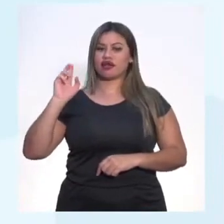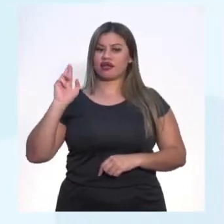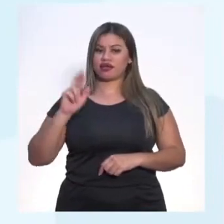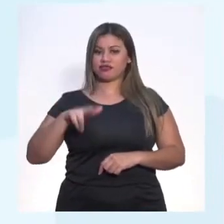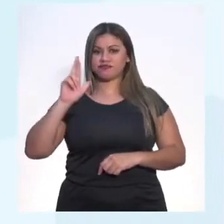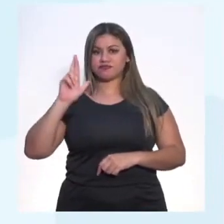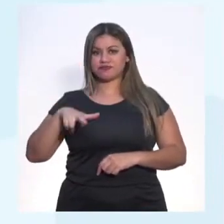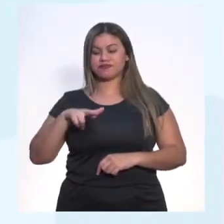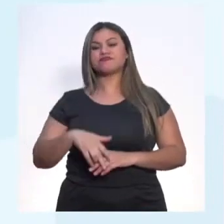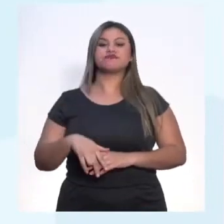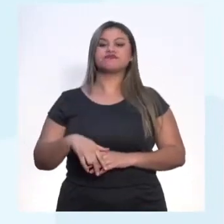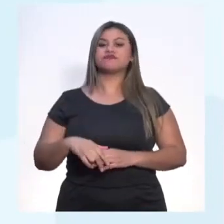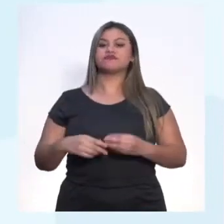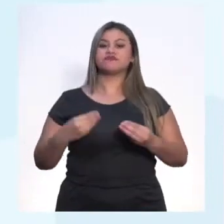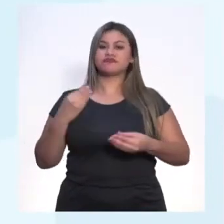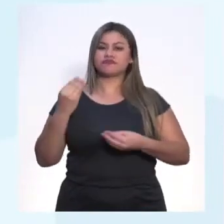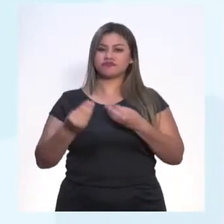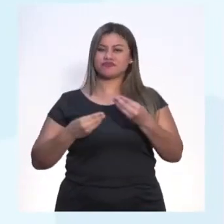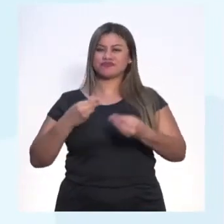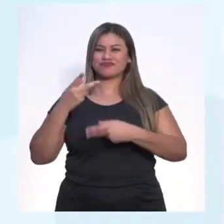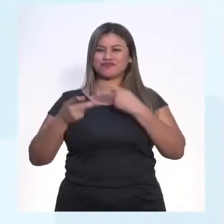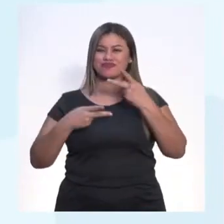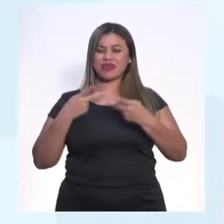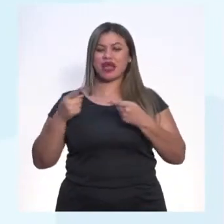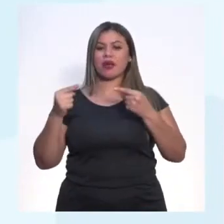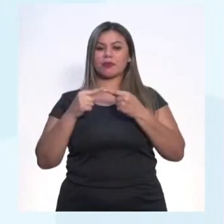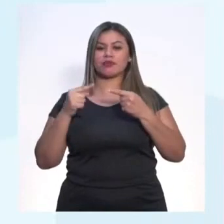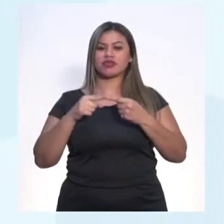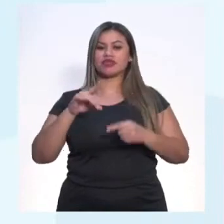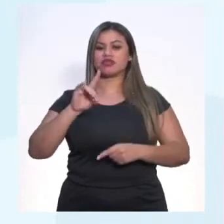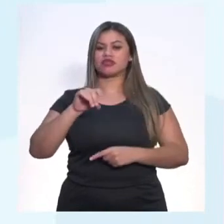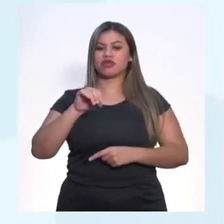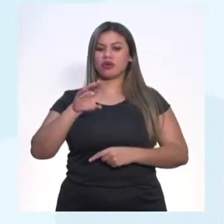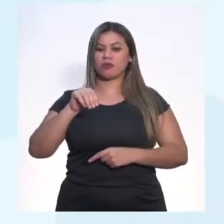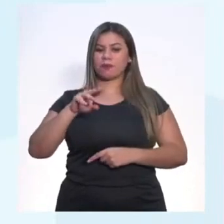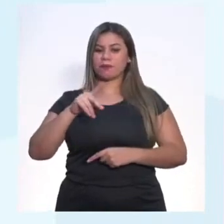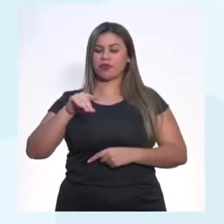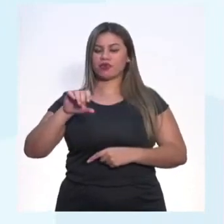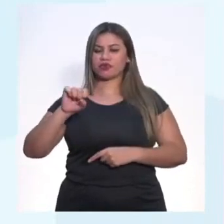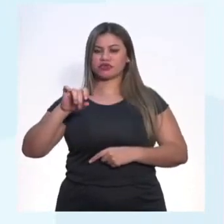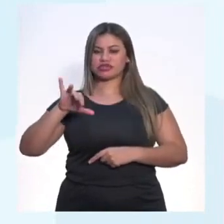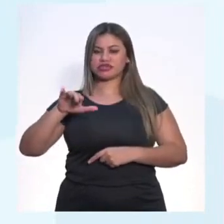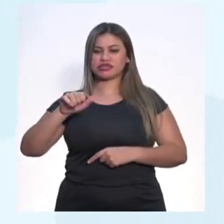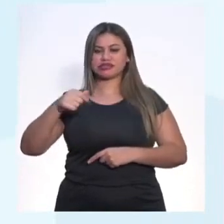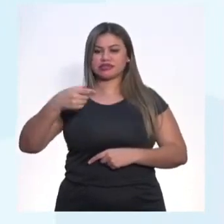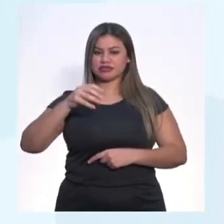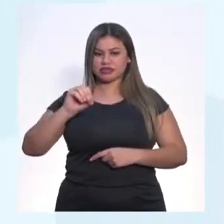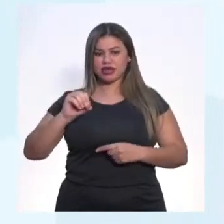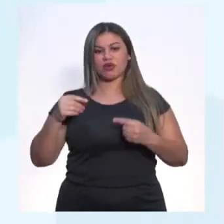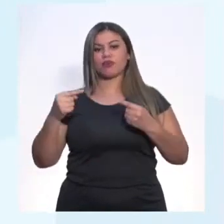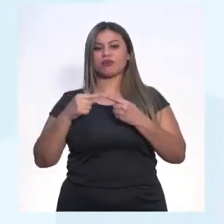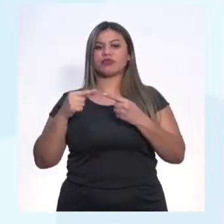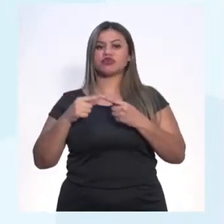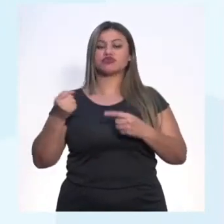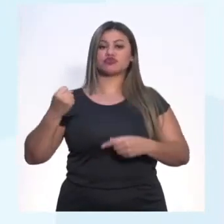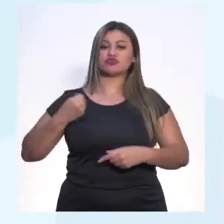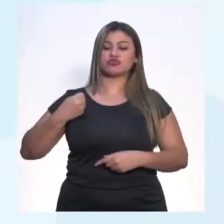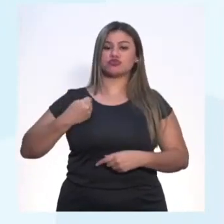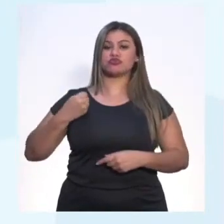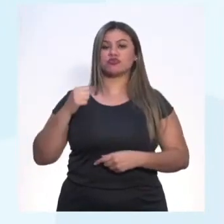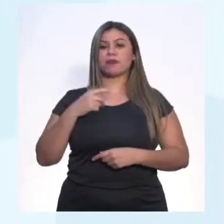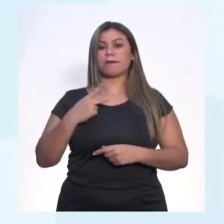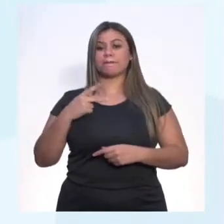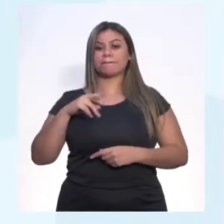raízes, nós podemos falar também em decomposição em fatores primos. Muito